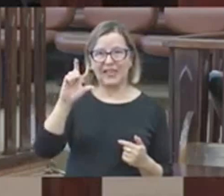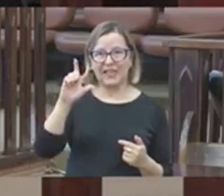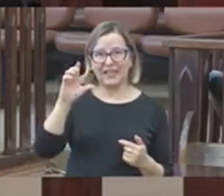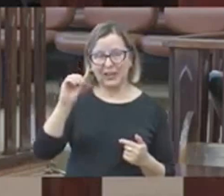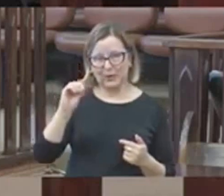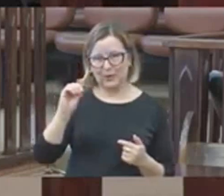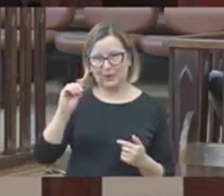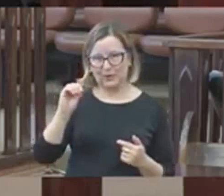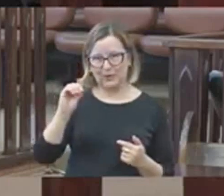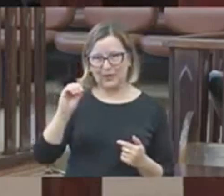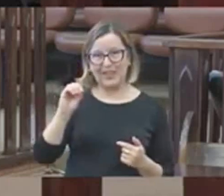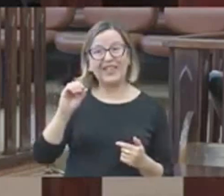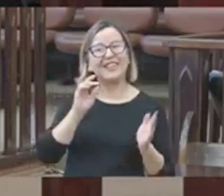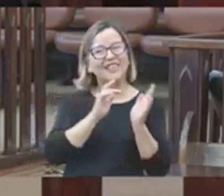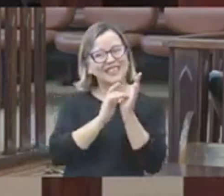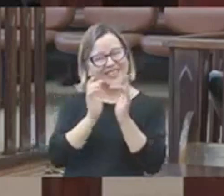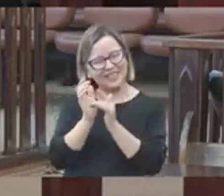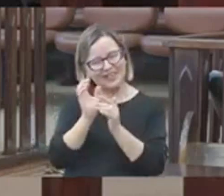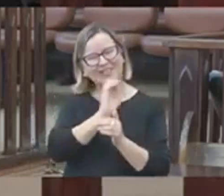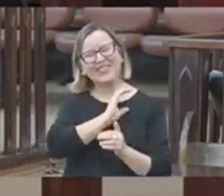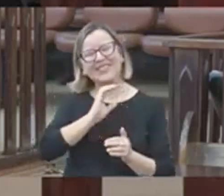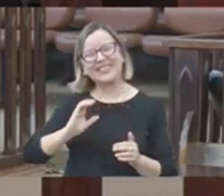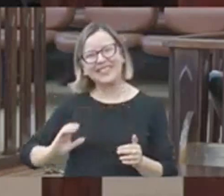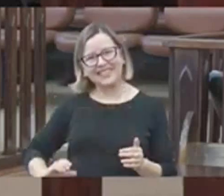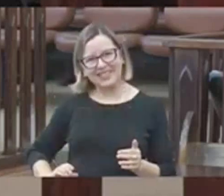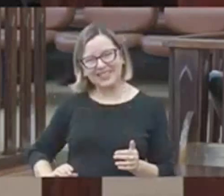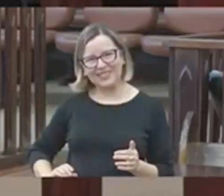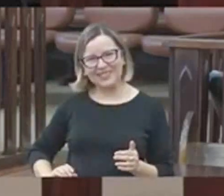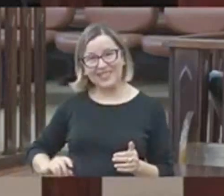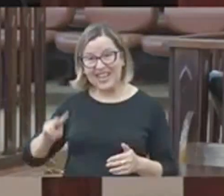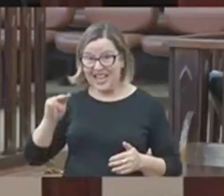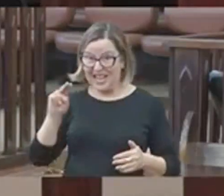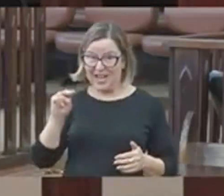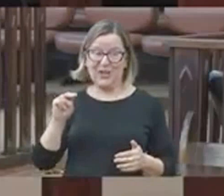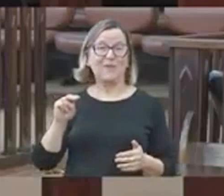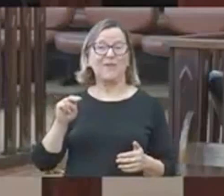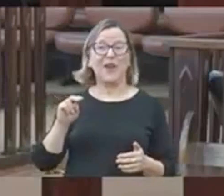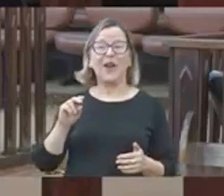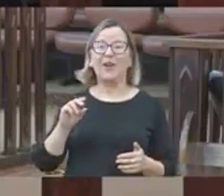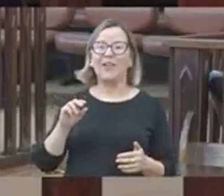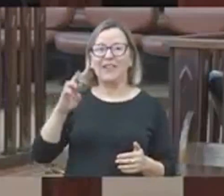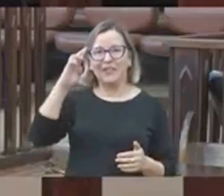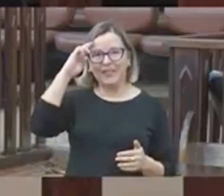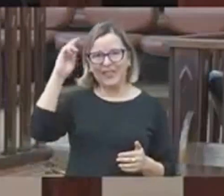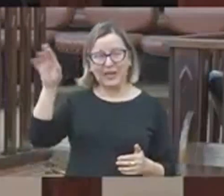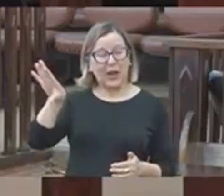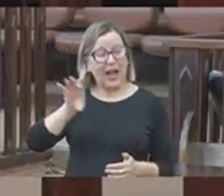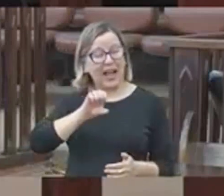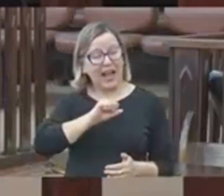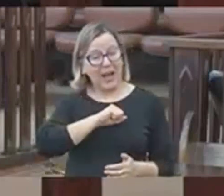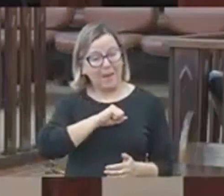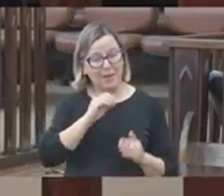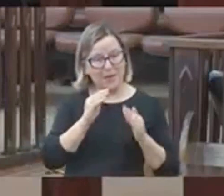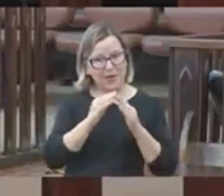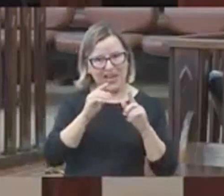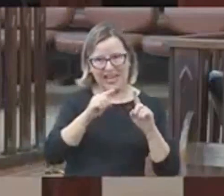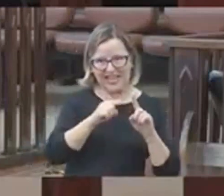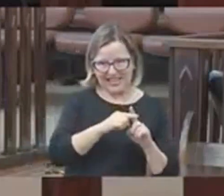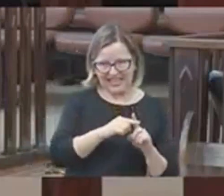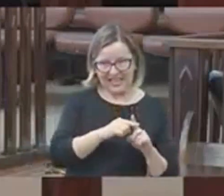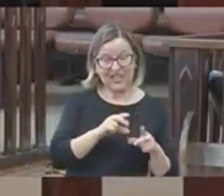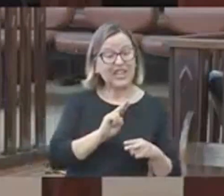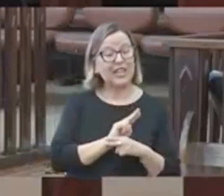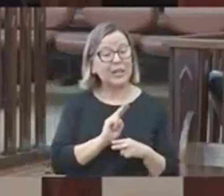se entregou por ela, os maridos devem amar as suas esposas. Que esposa não terá a